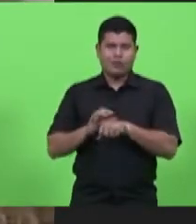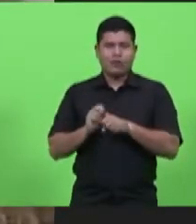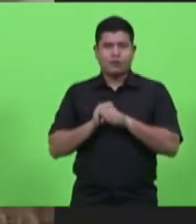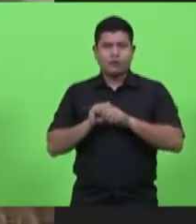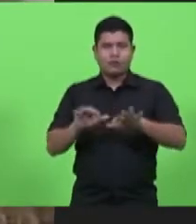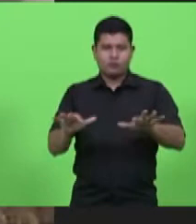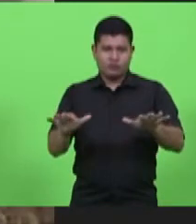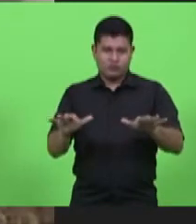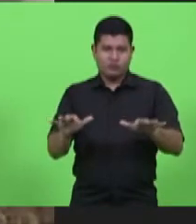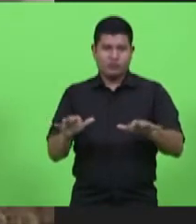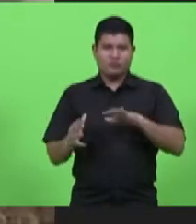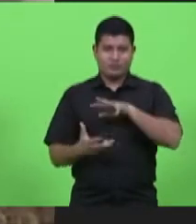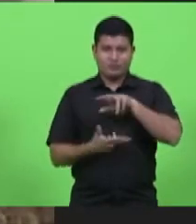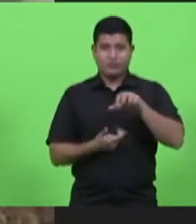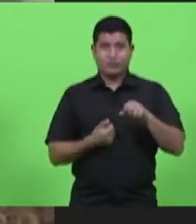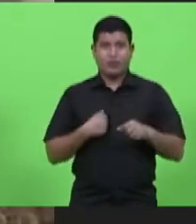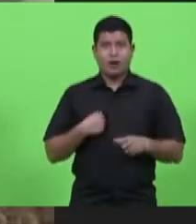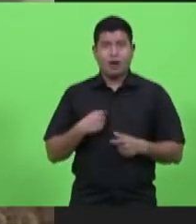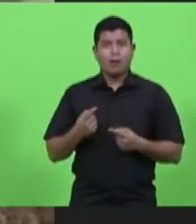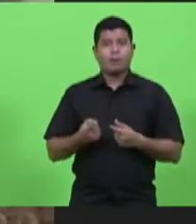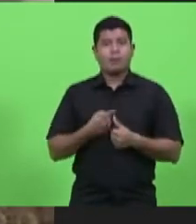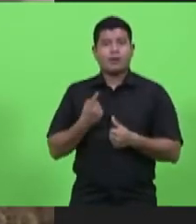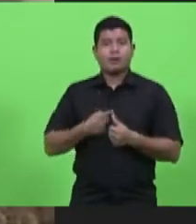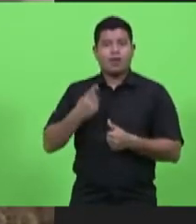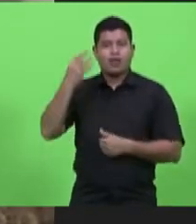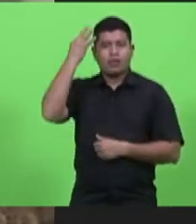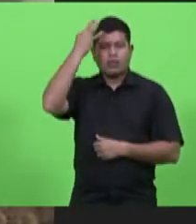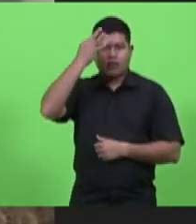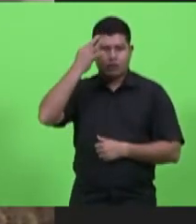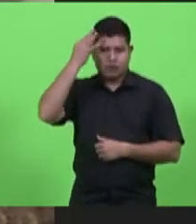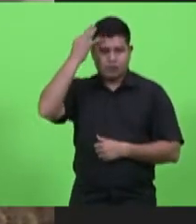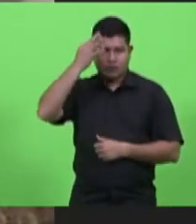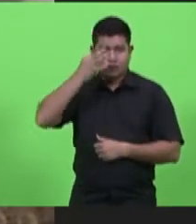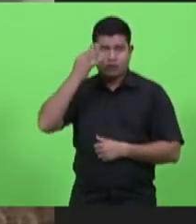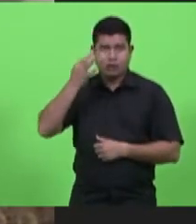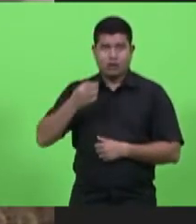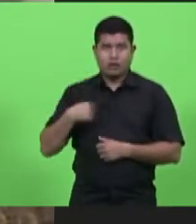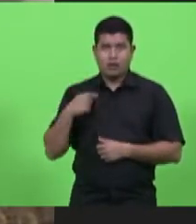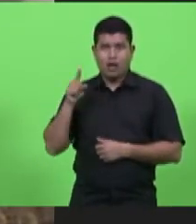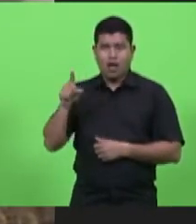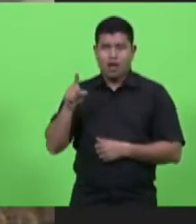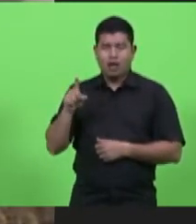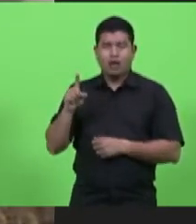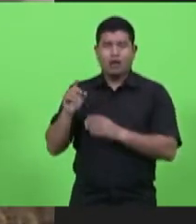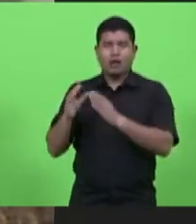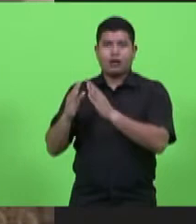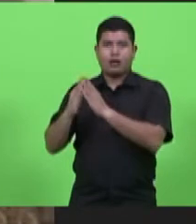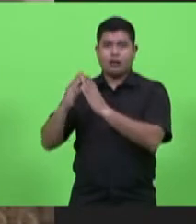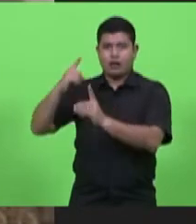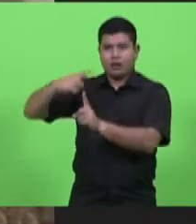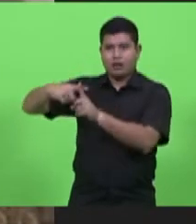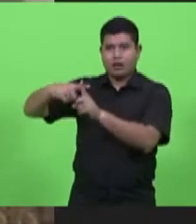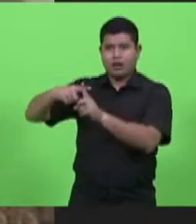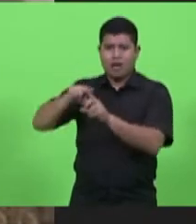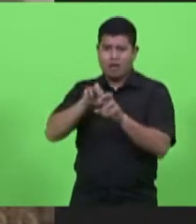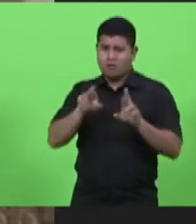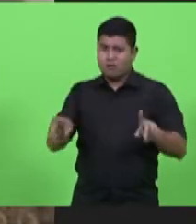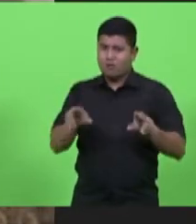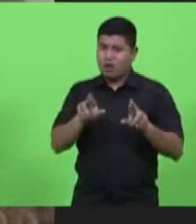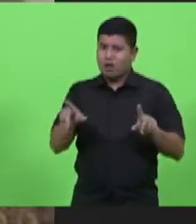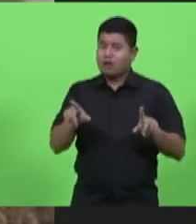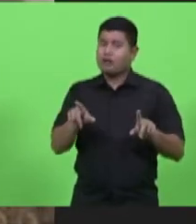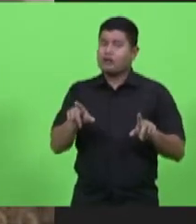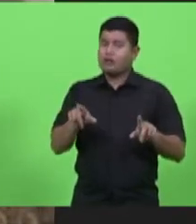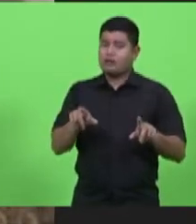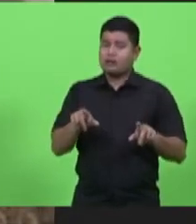perspectiva aqui teológica. Igreja é distinta de templo. Há muita gente fazendo confusão, né? O